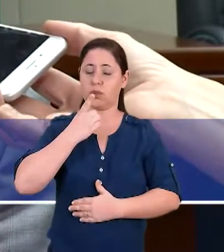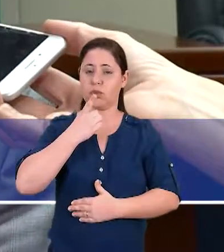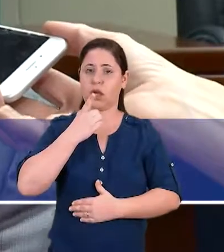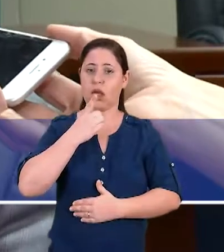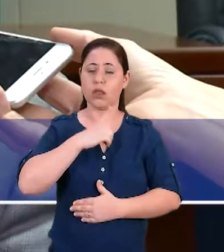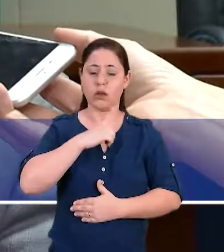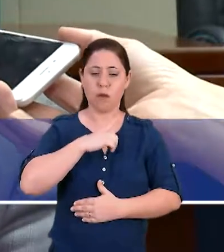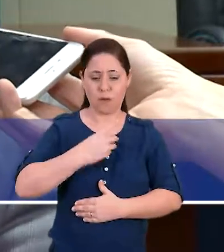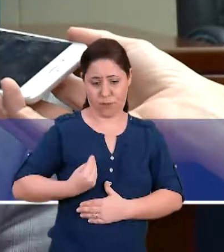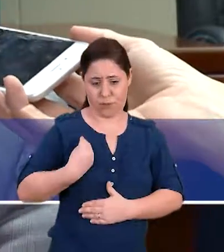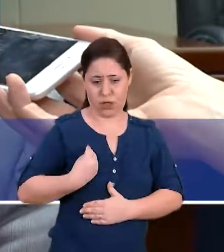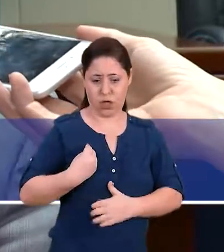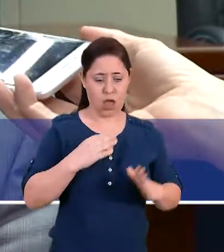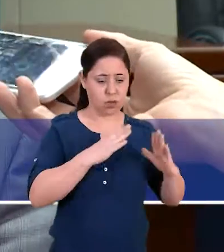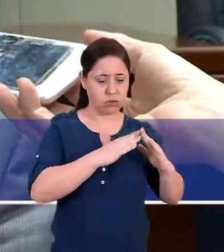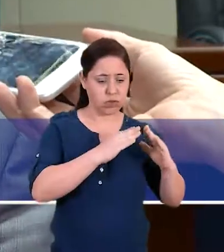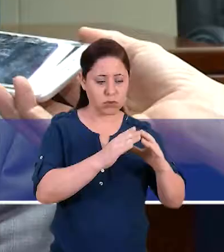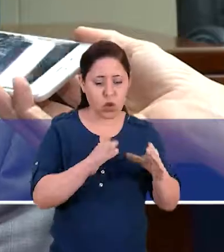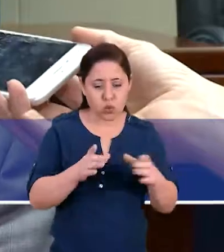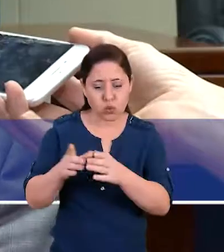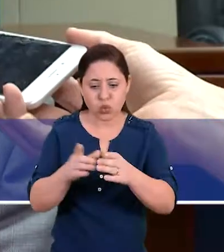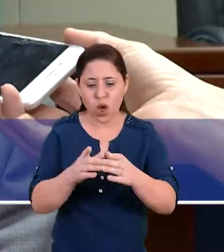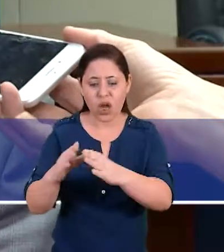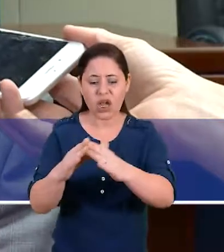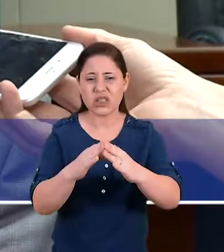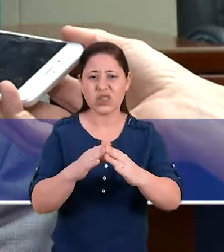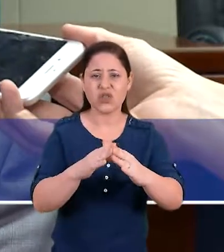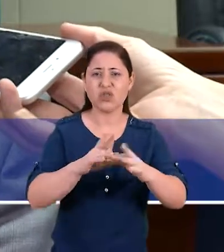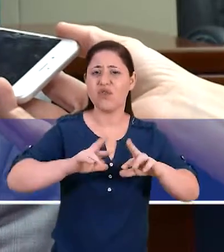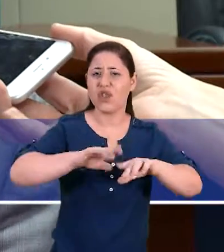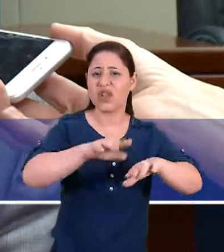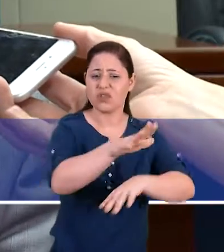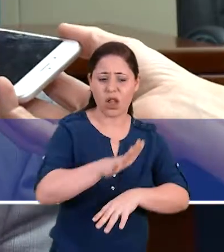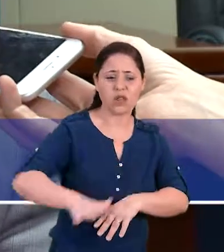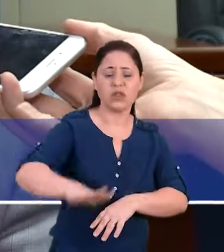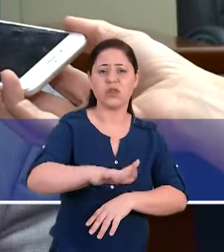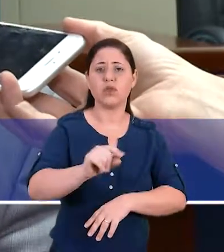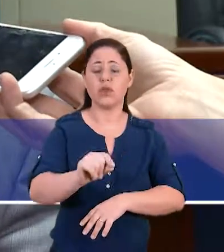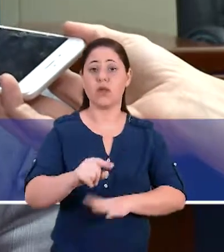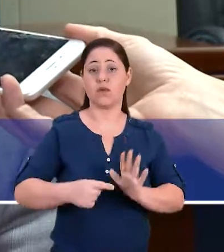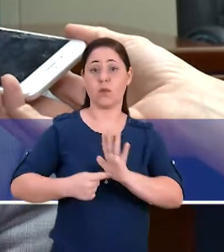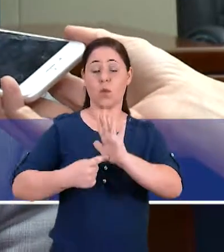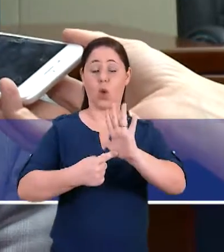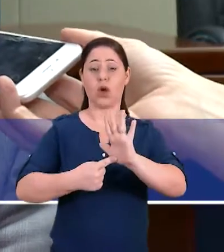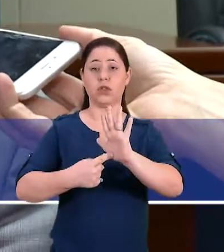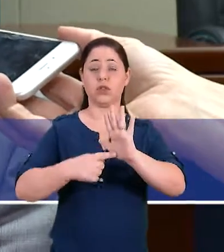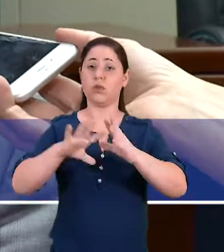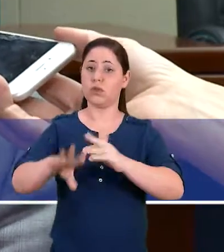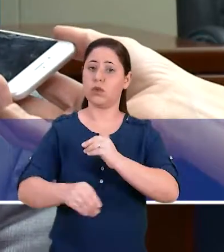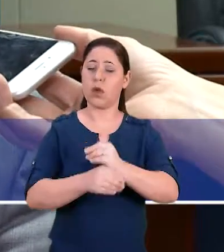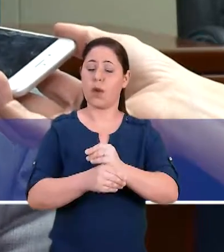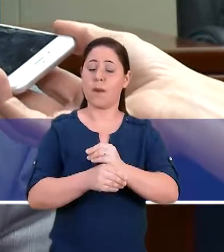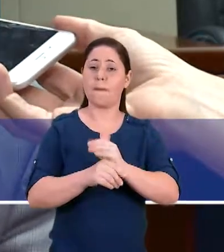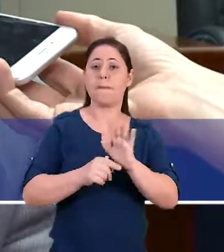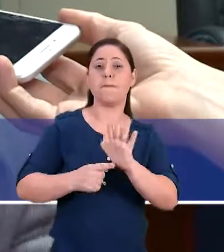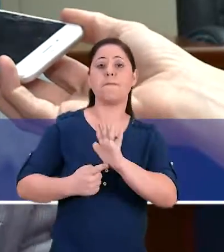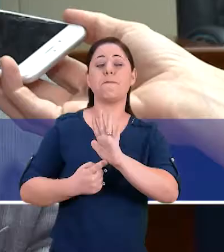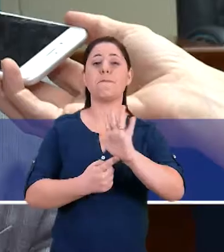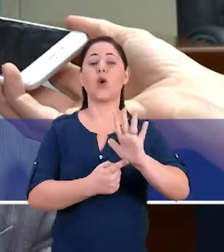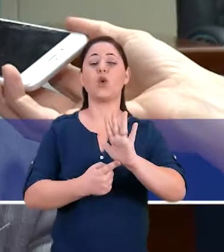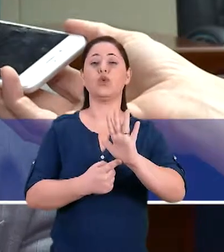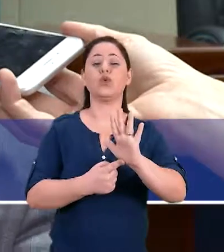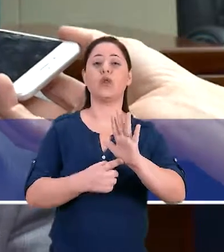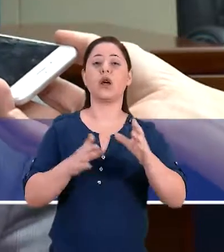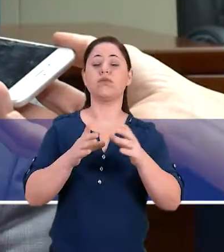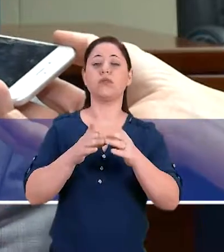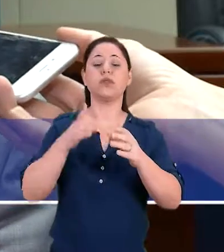parlamentares residem nas diferentes regiões do Estado. Na medida em que você apresenta uma emenda, você está